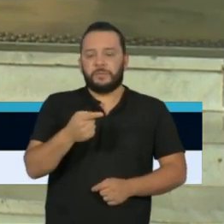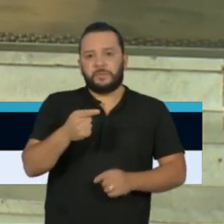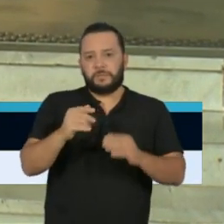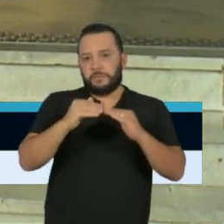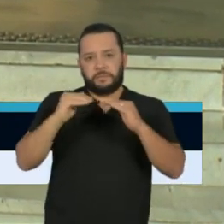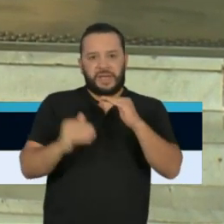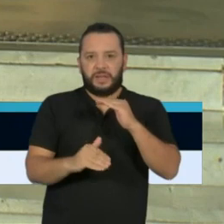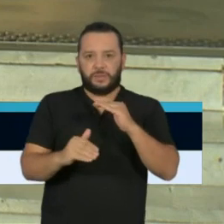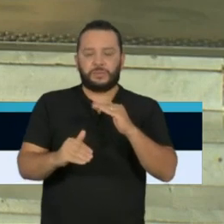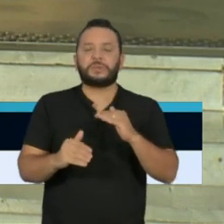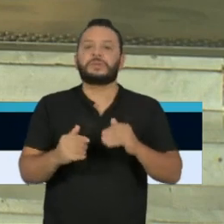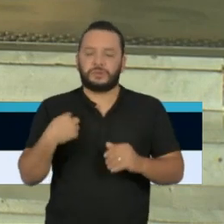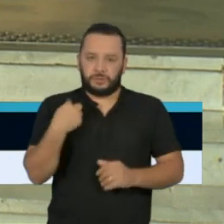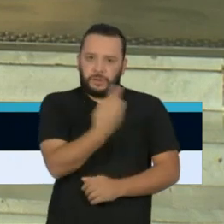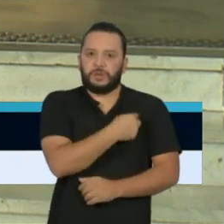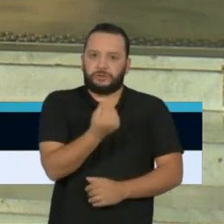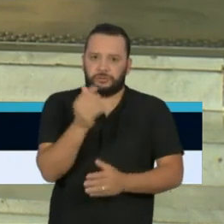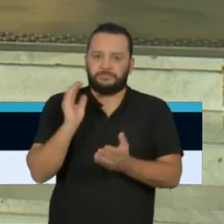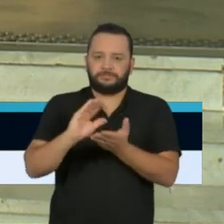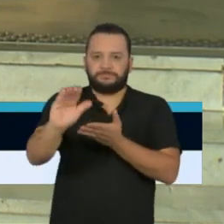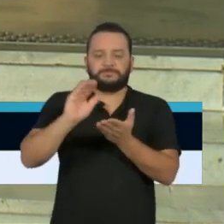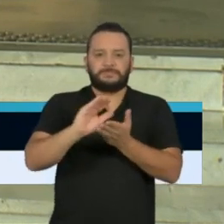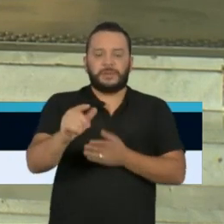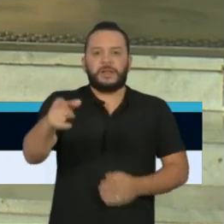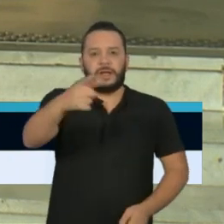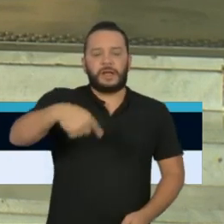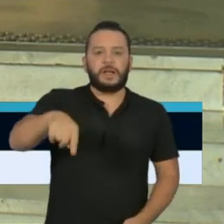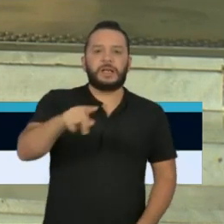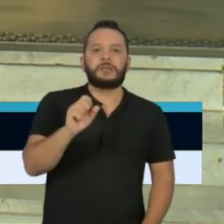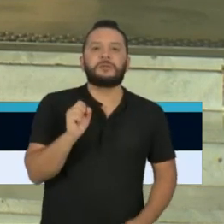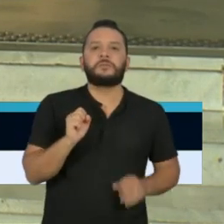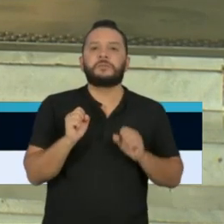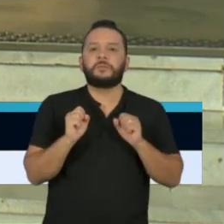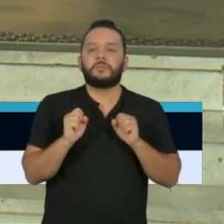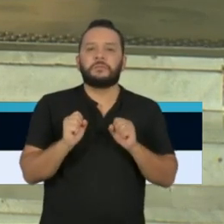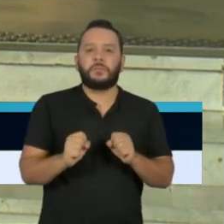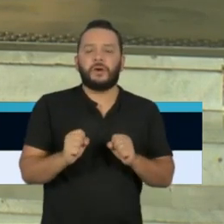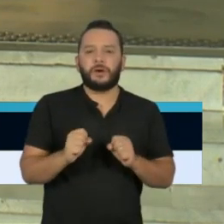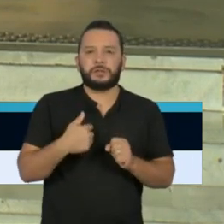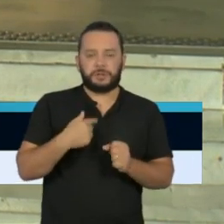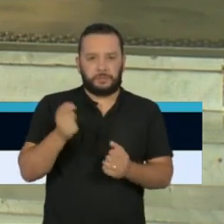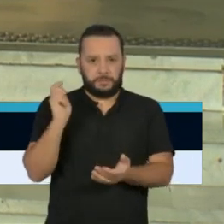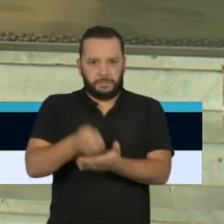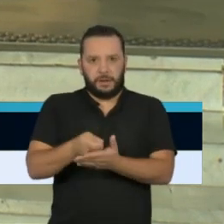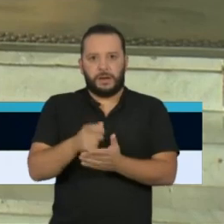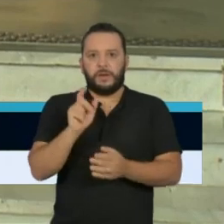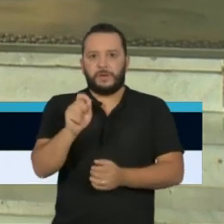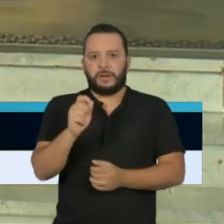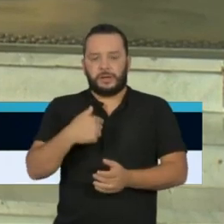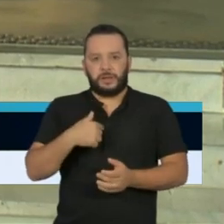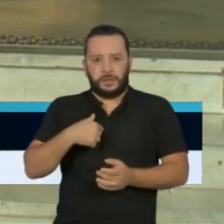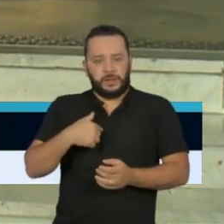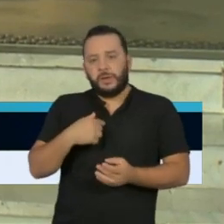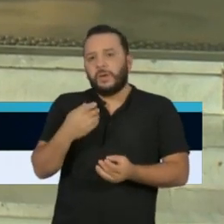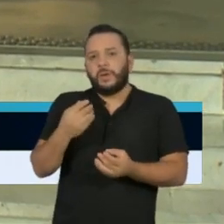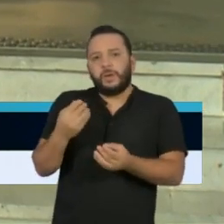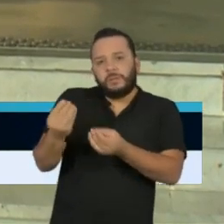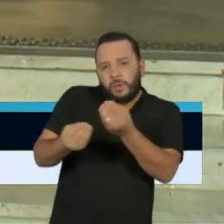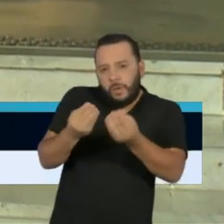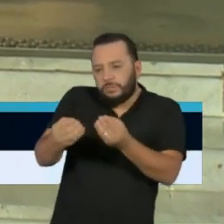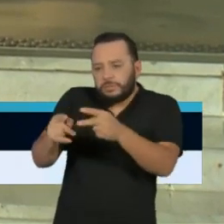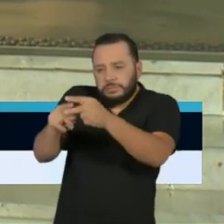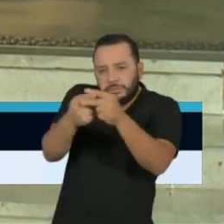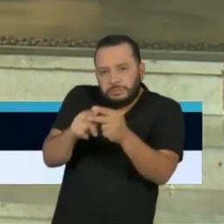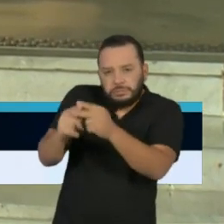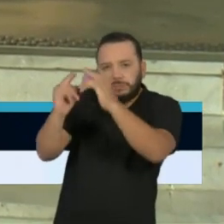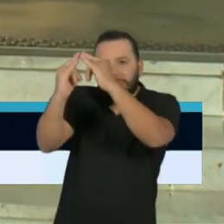eles podem e estão habilitados a ter o custeio relacionado a todas essas modificações que a gente